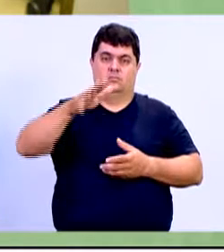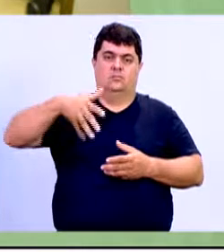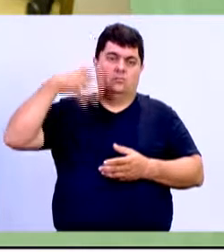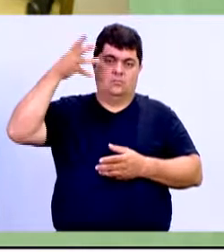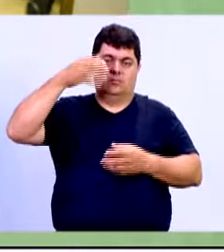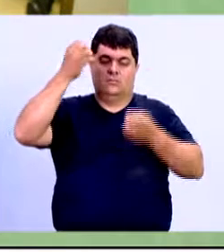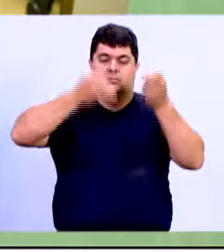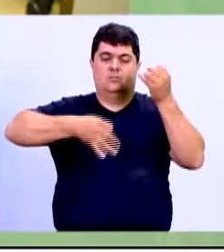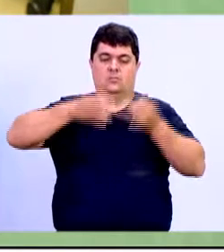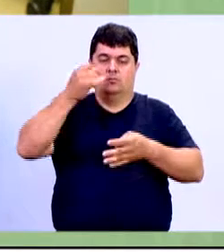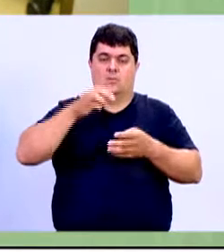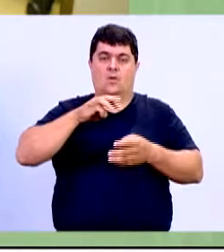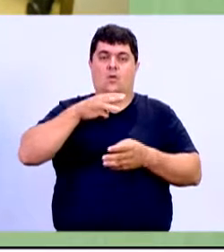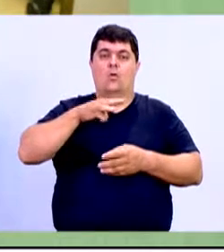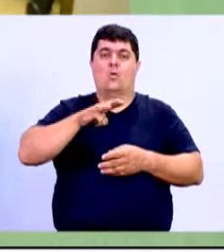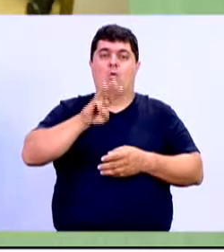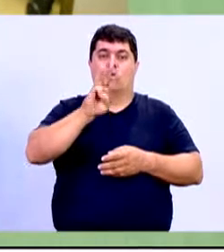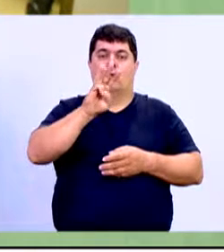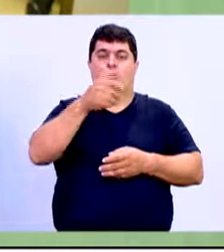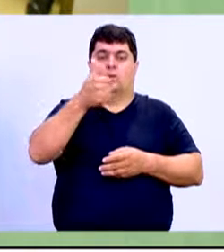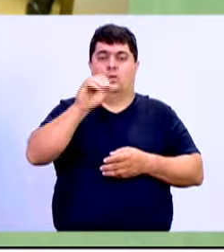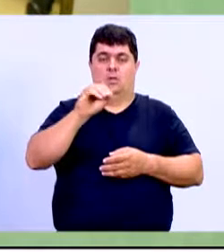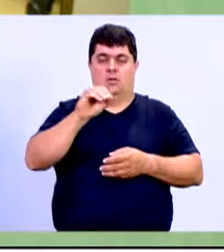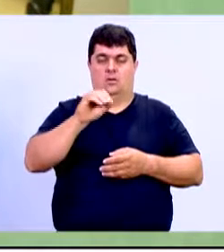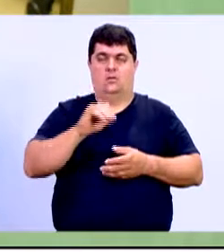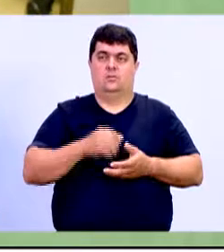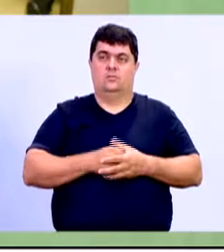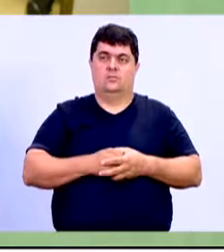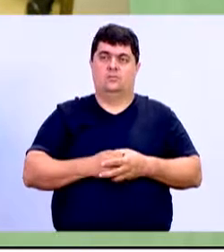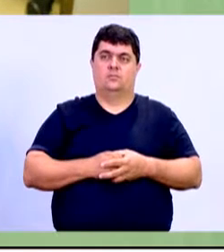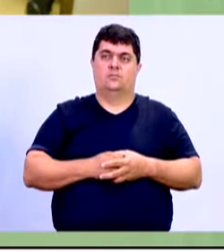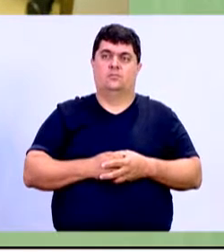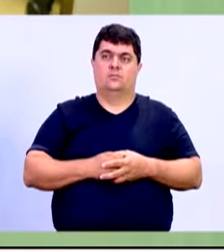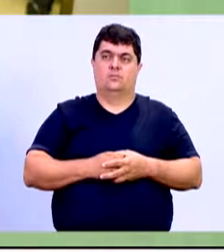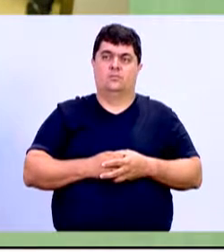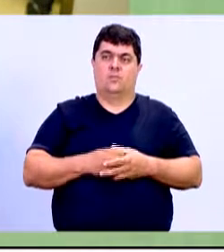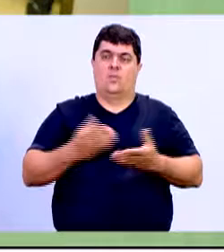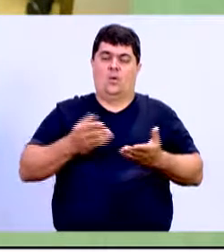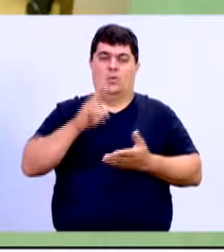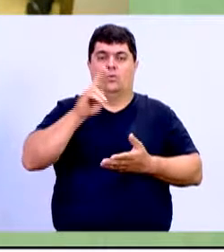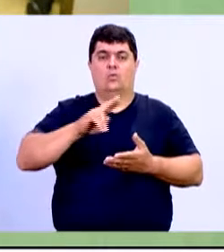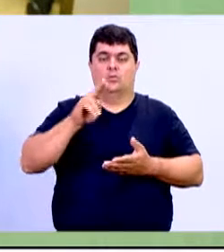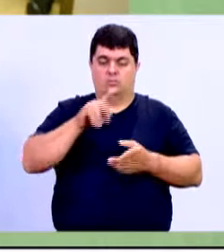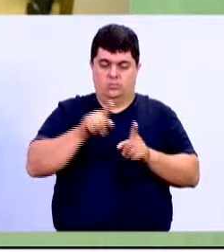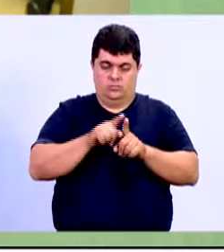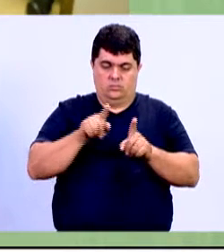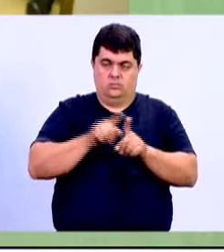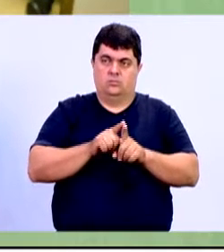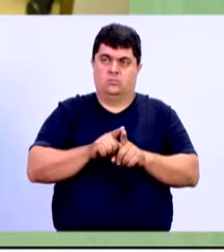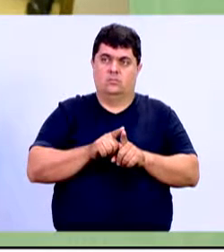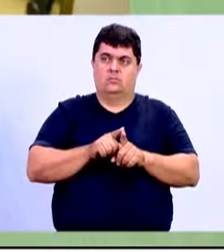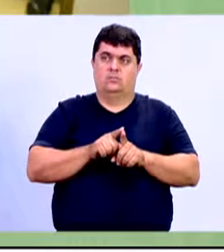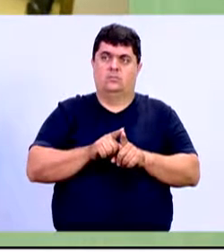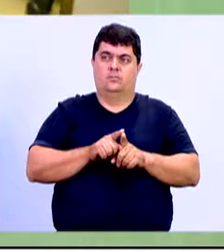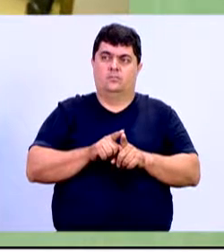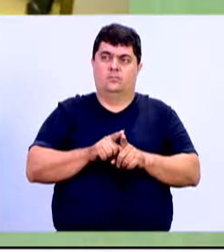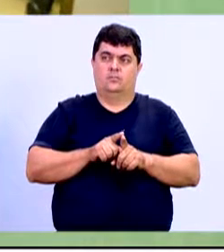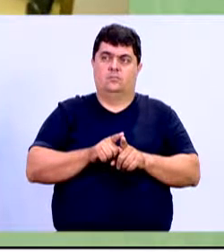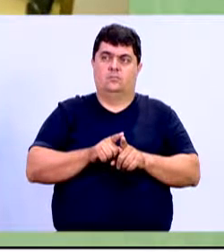falando sobre o Windows 10, né? Que nós estamos hoje trabalhando lá no tribunal